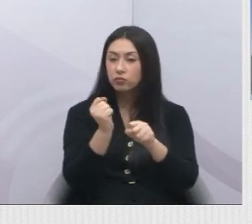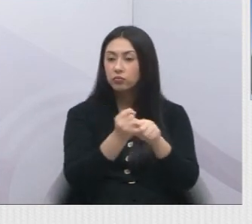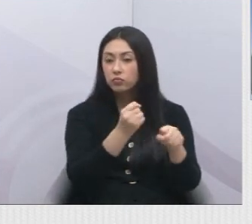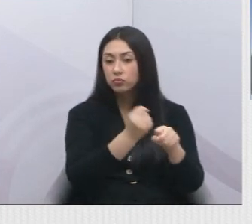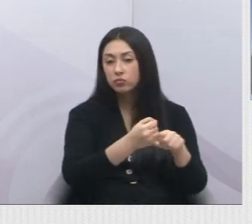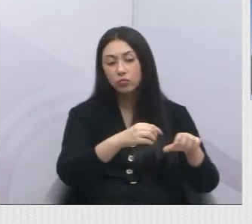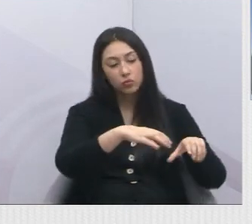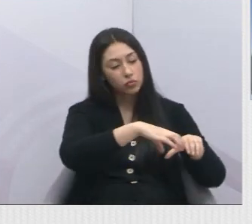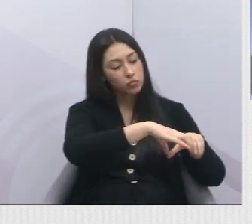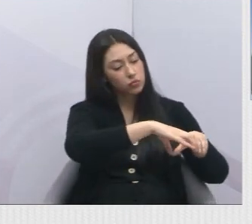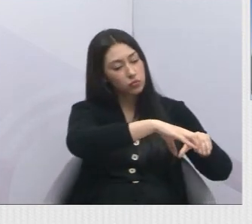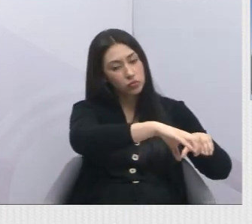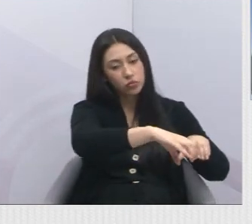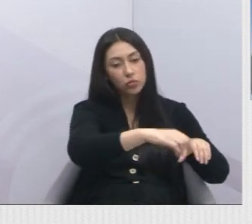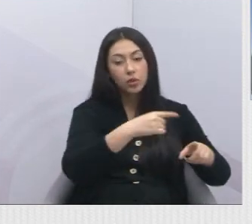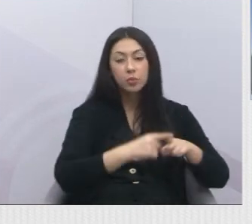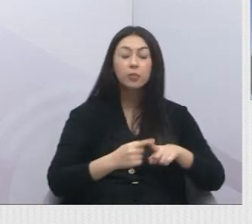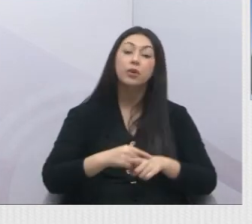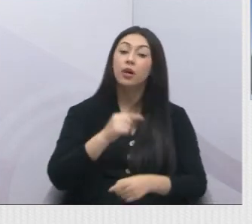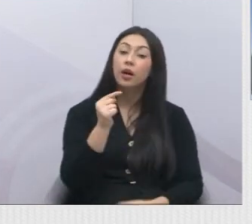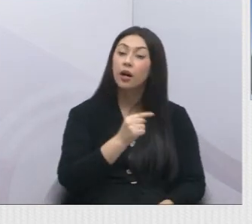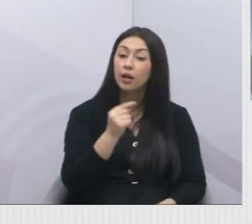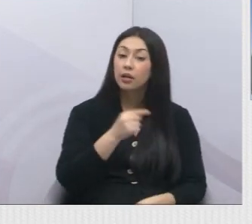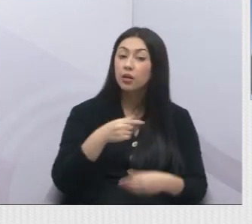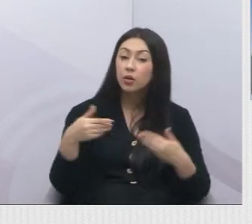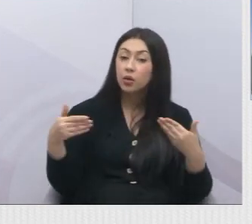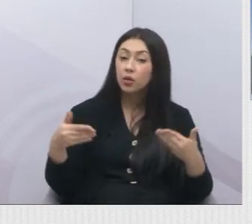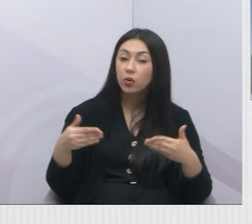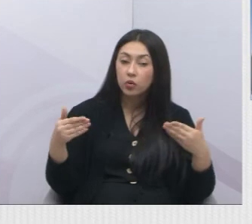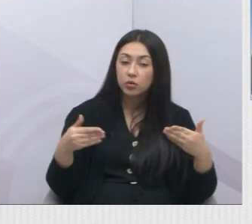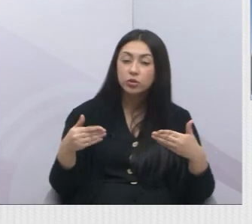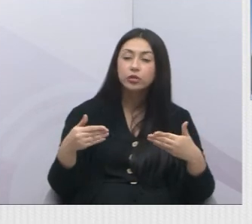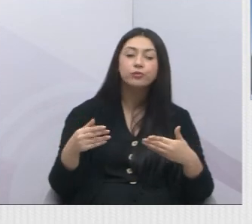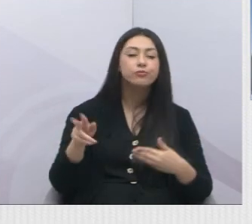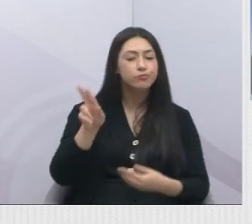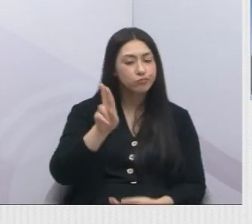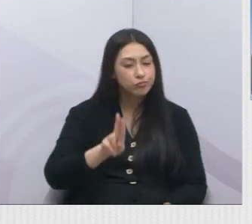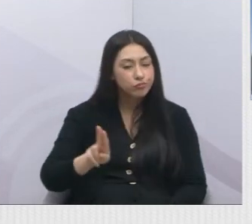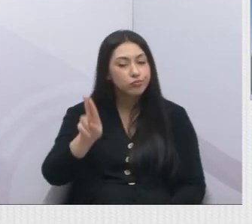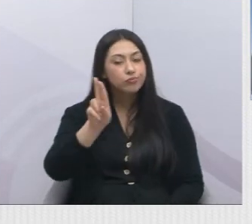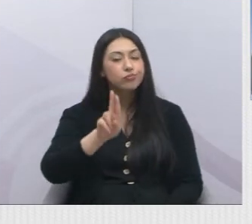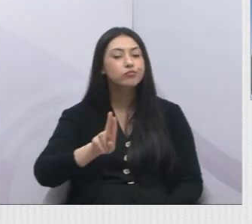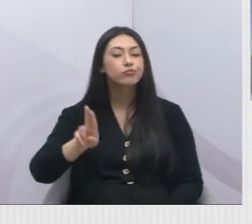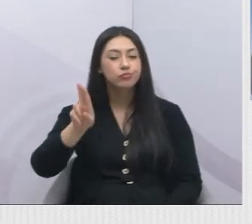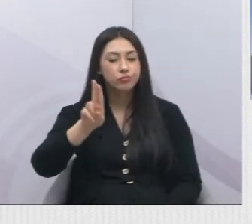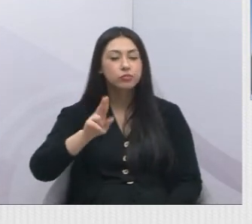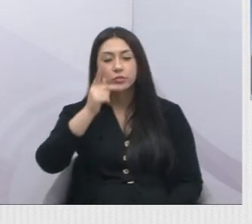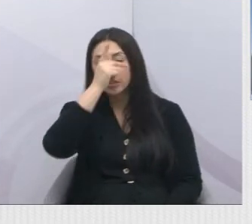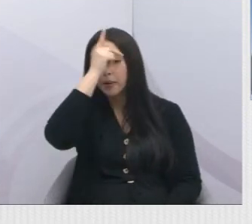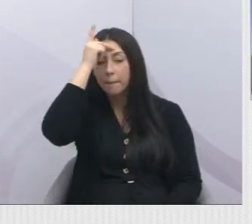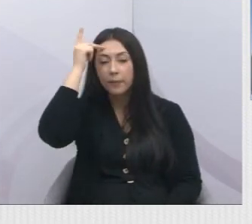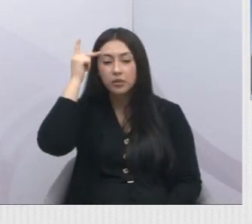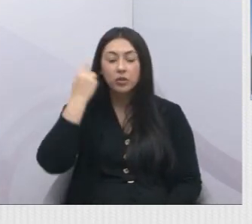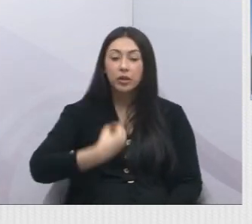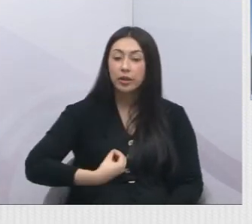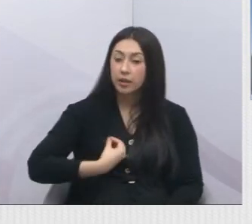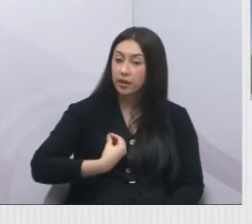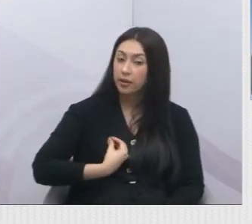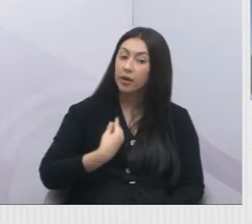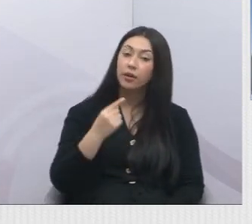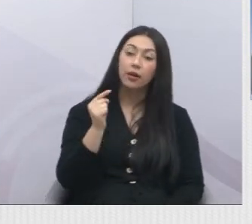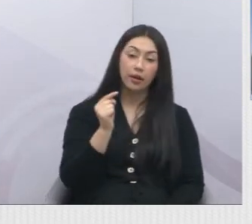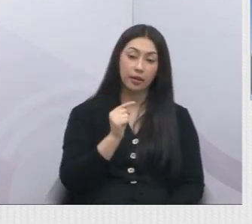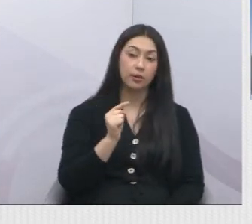essa calçada, porque ali é um local que hoje está sendo muito utilizado pelos moradores do Jardim Jacinto